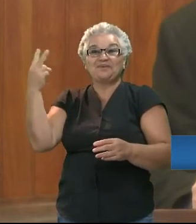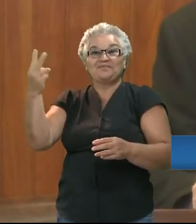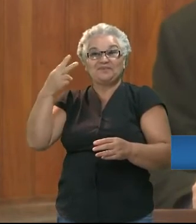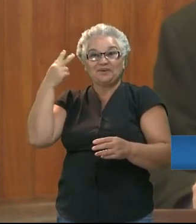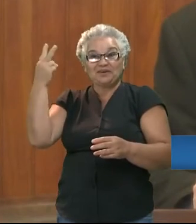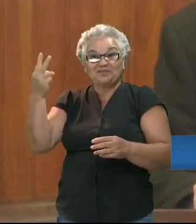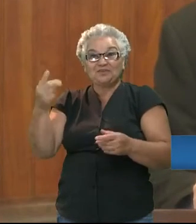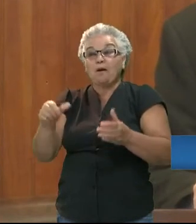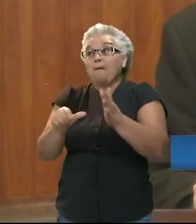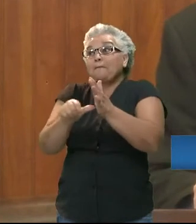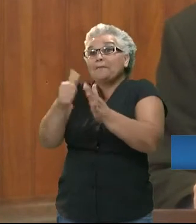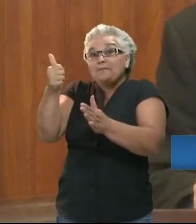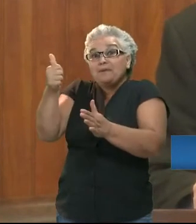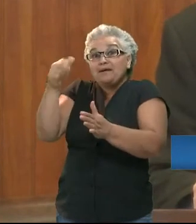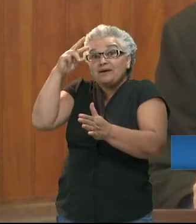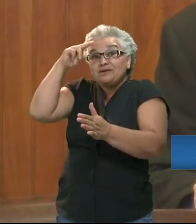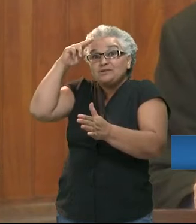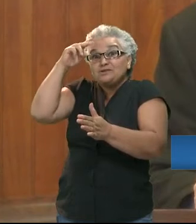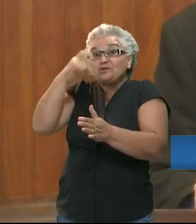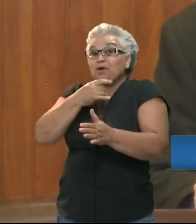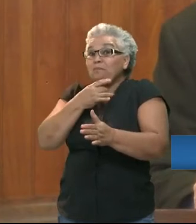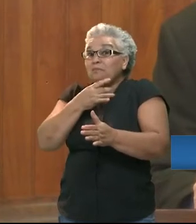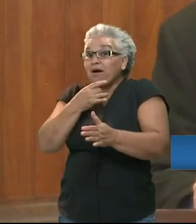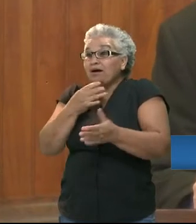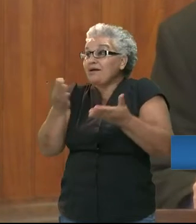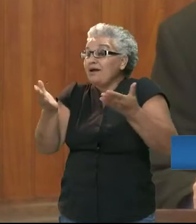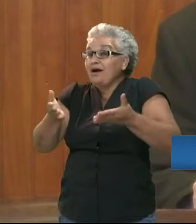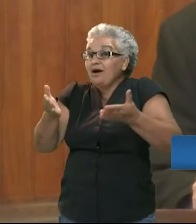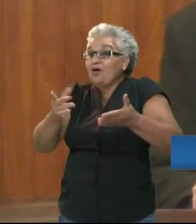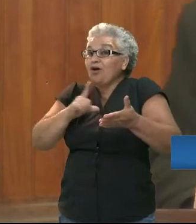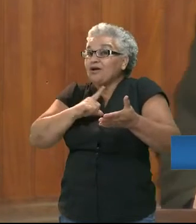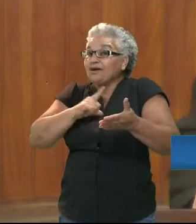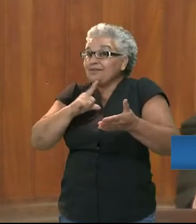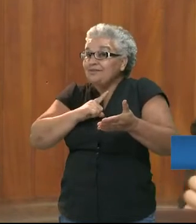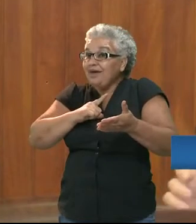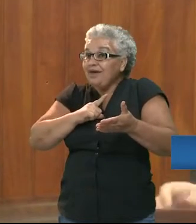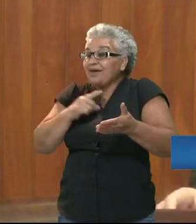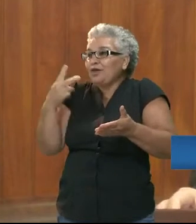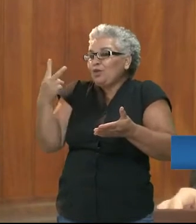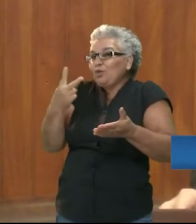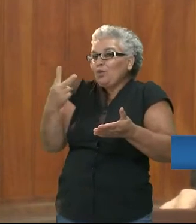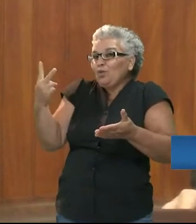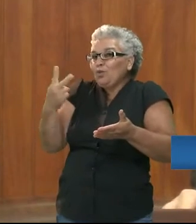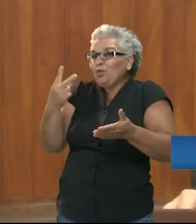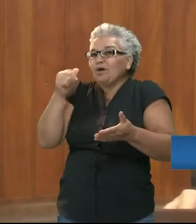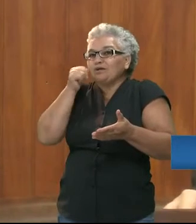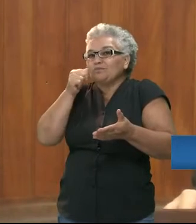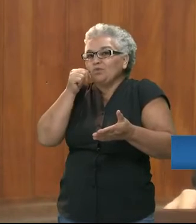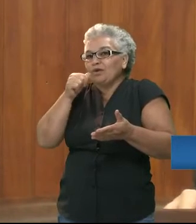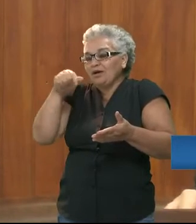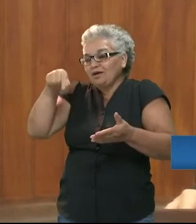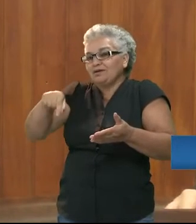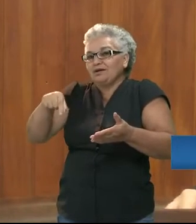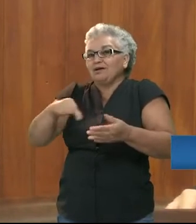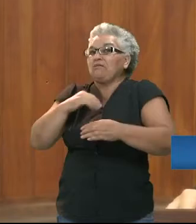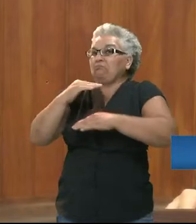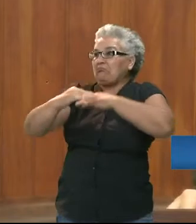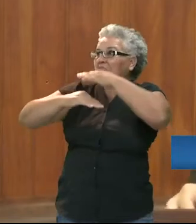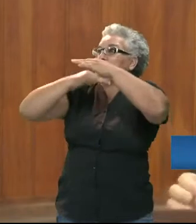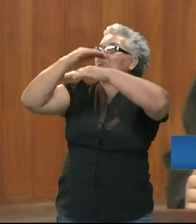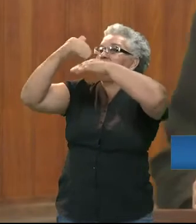vez na história de Marília, nós estamos tendo uma legislatura com 2 mulheres. É um crescimento